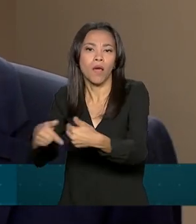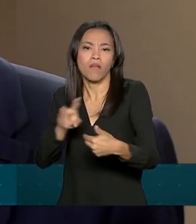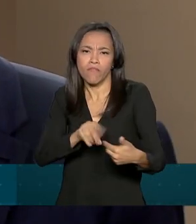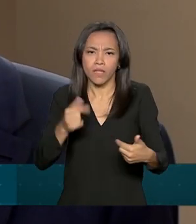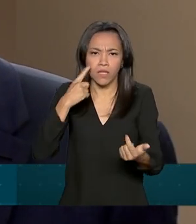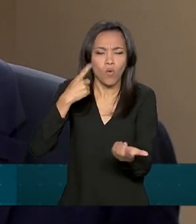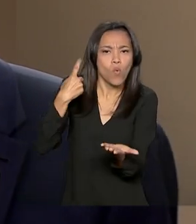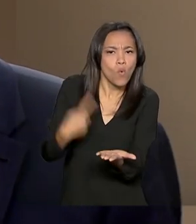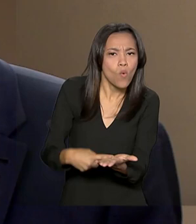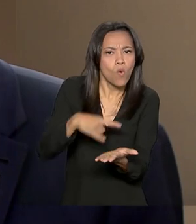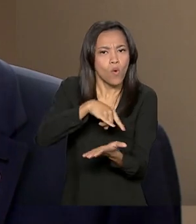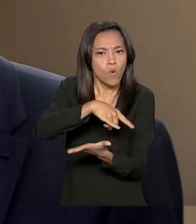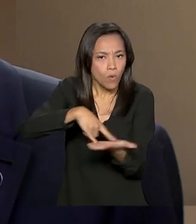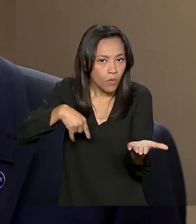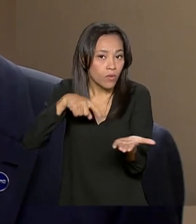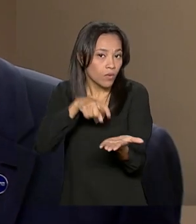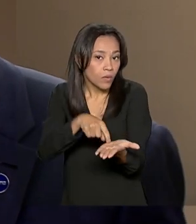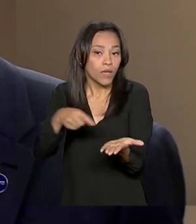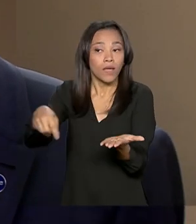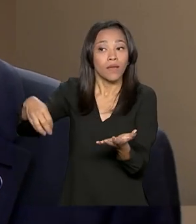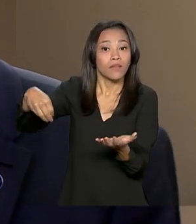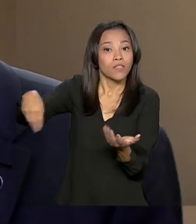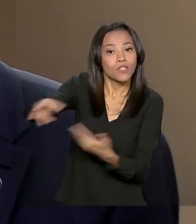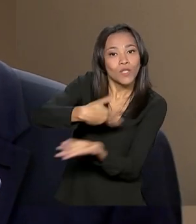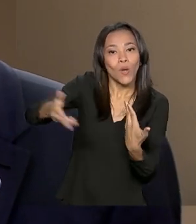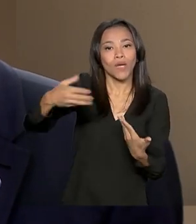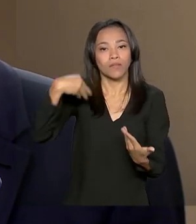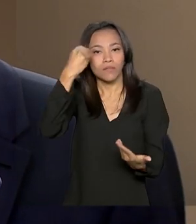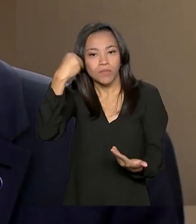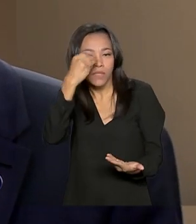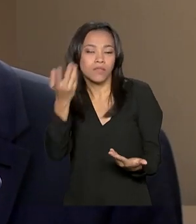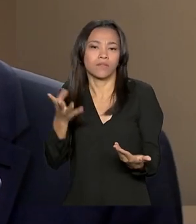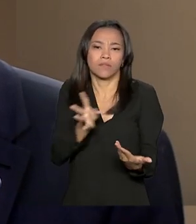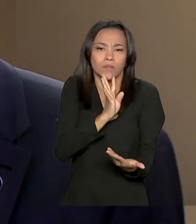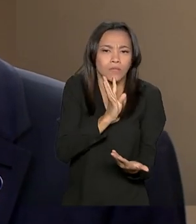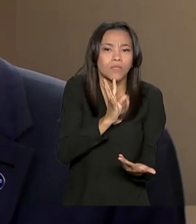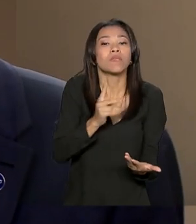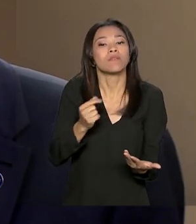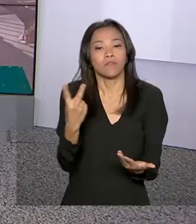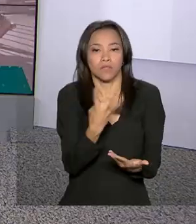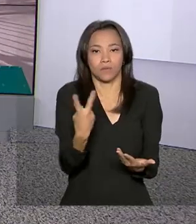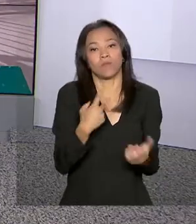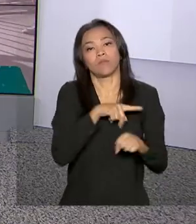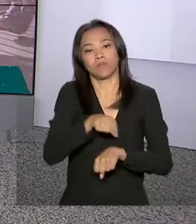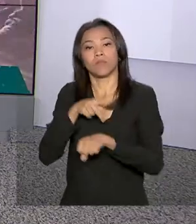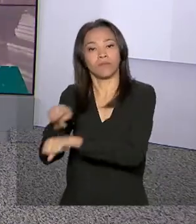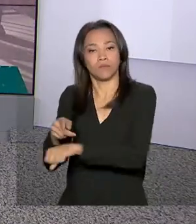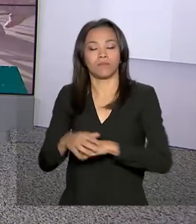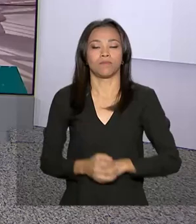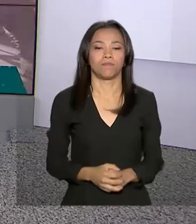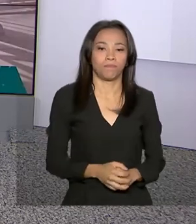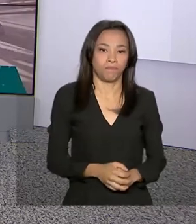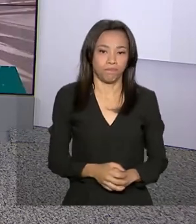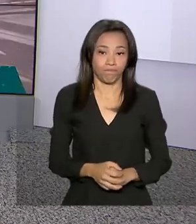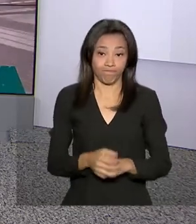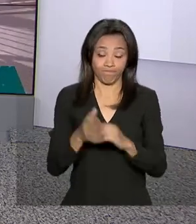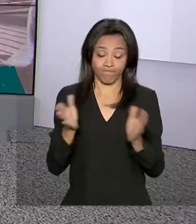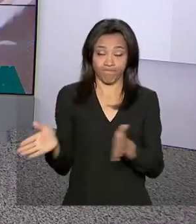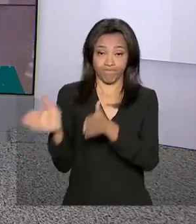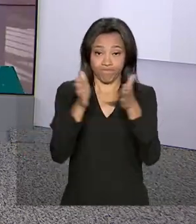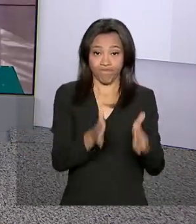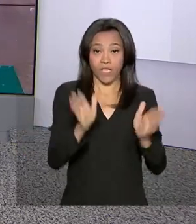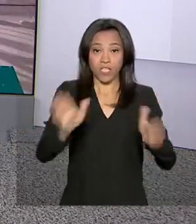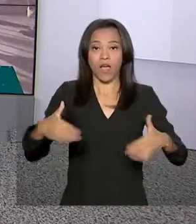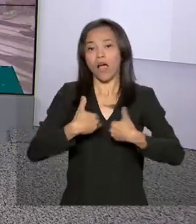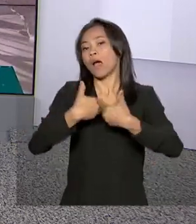acordo básico de transferência de tecnologia na troca no intercâmbio desses dois países estão abertas